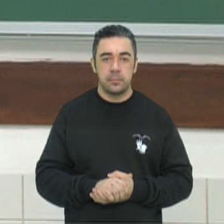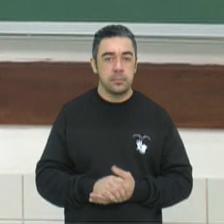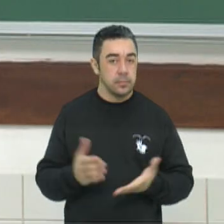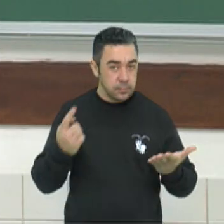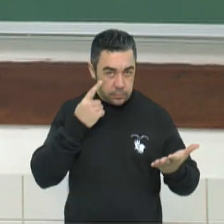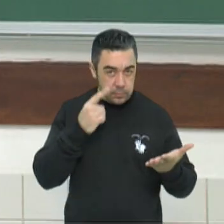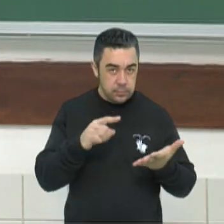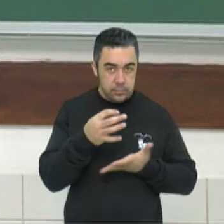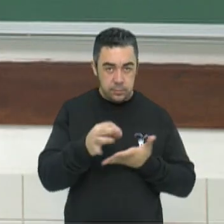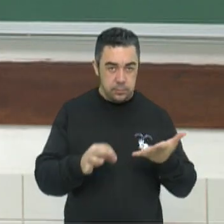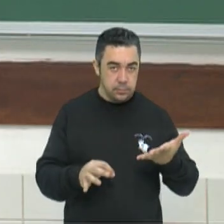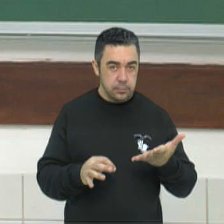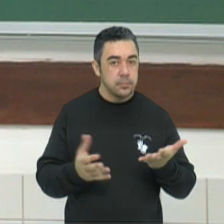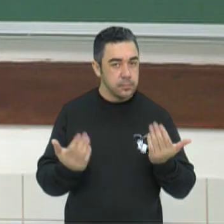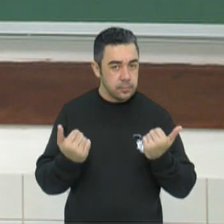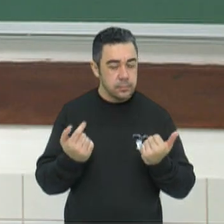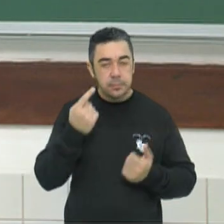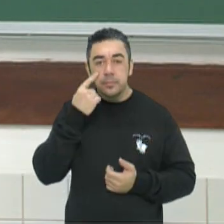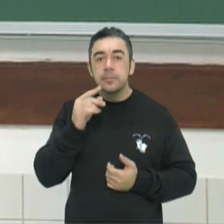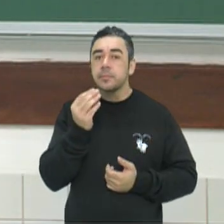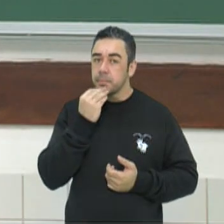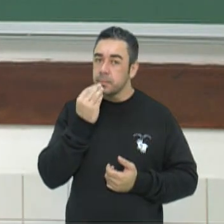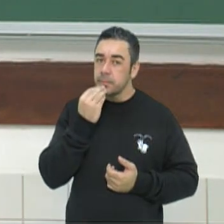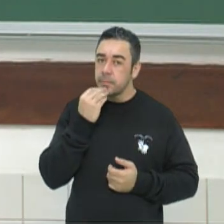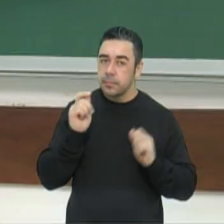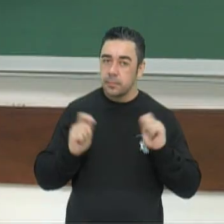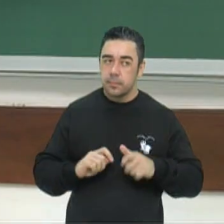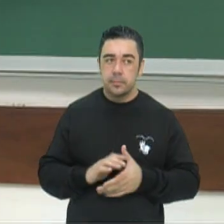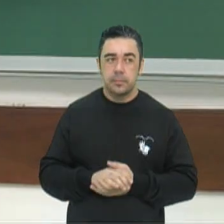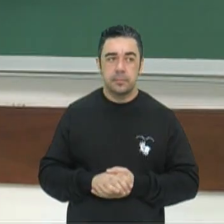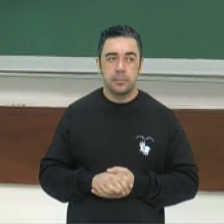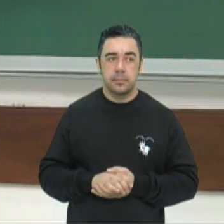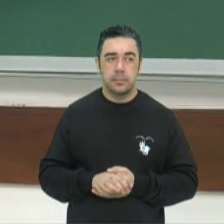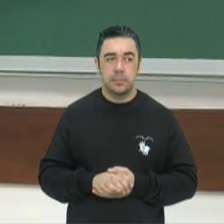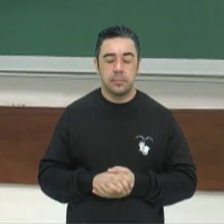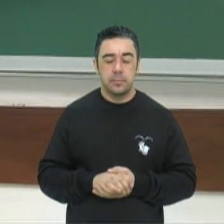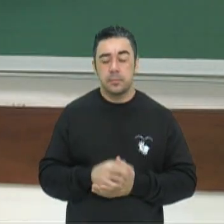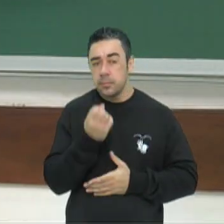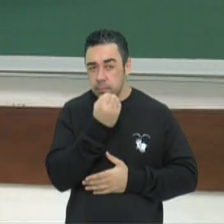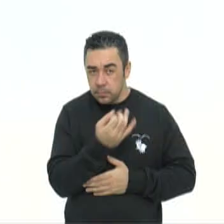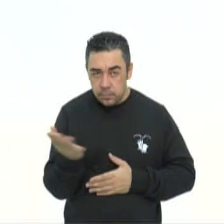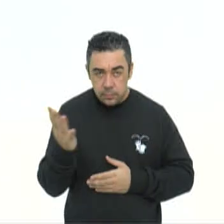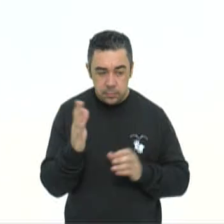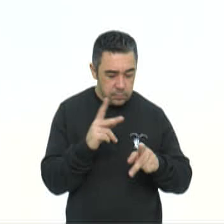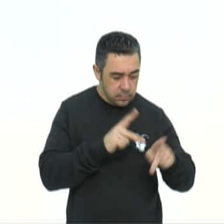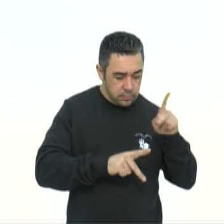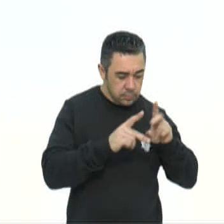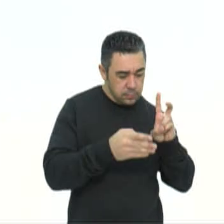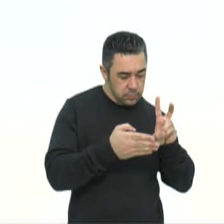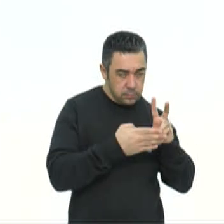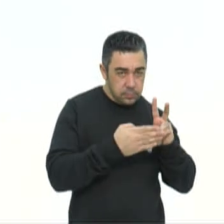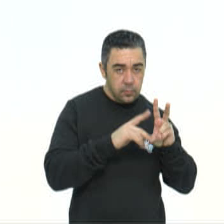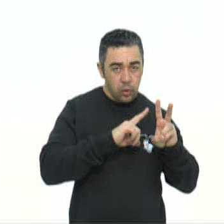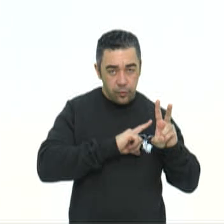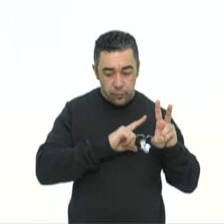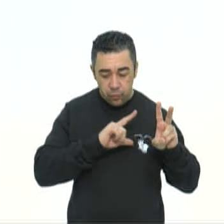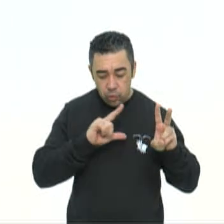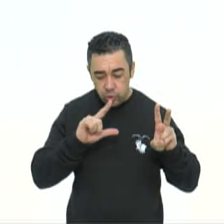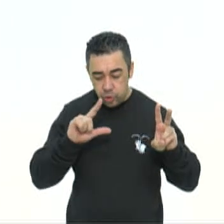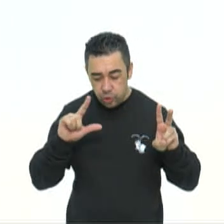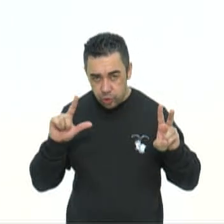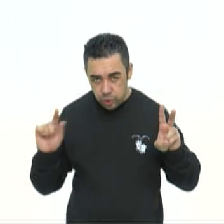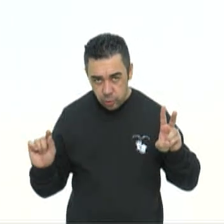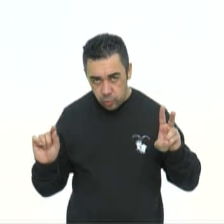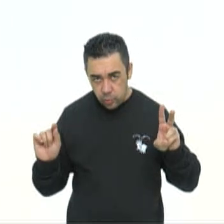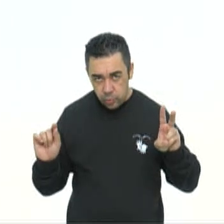Vamos para a correção? Vamos lá ver a resposta certa agora? Muitos indígenas guaranis fugiram das regiões que passavam